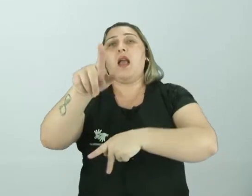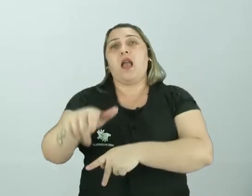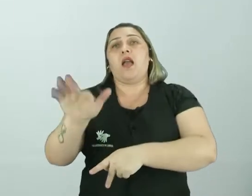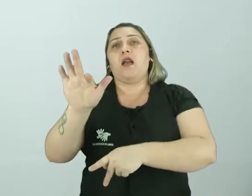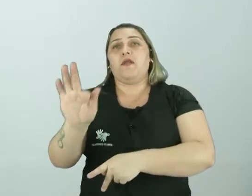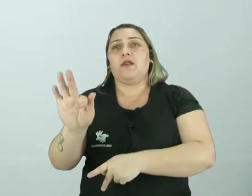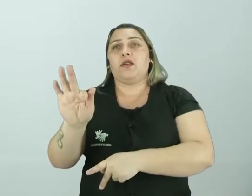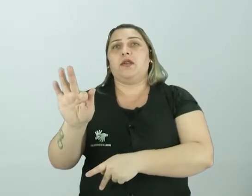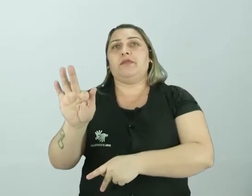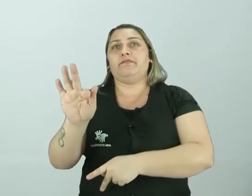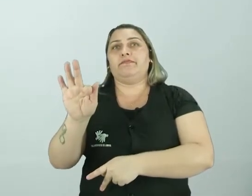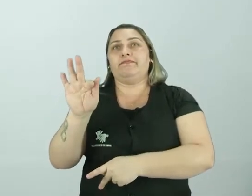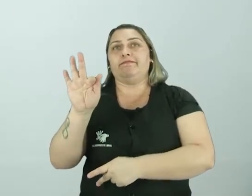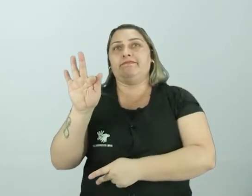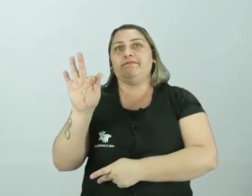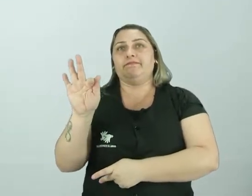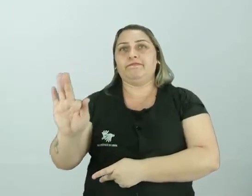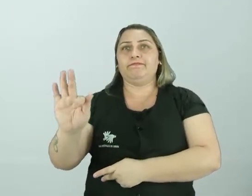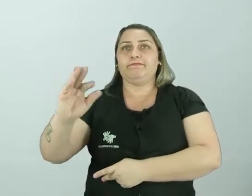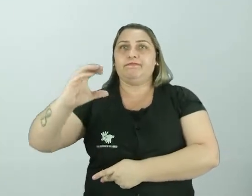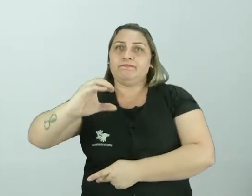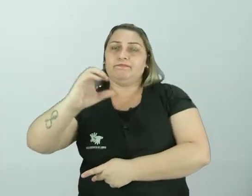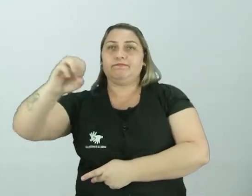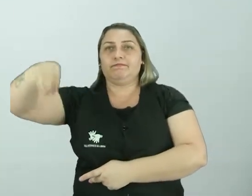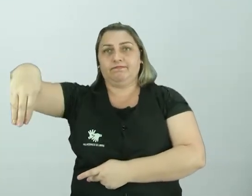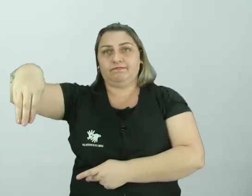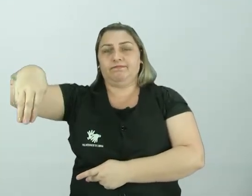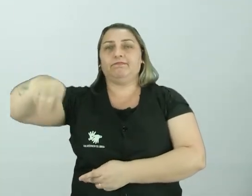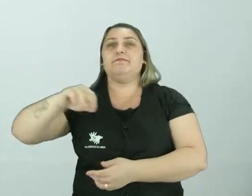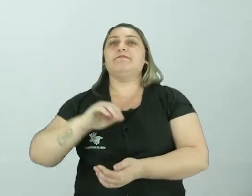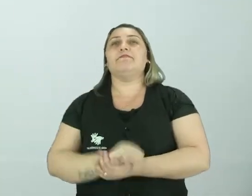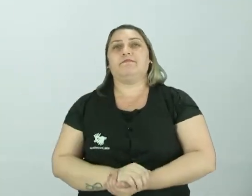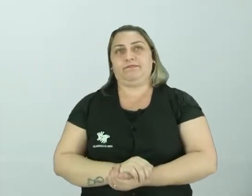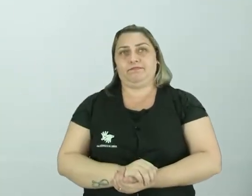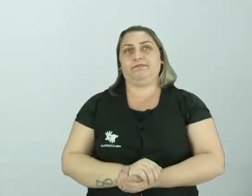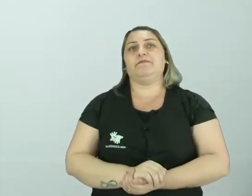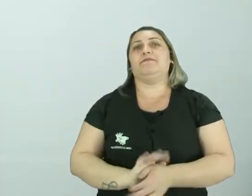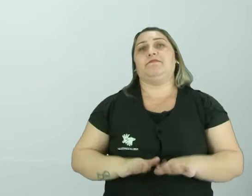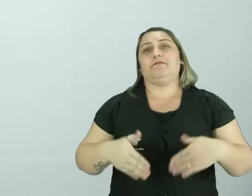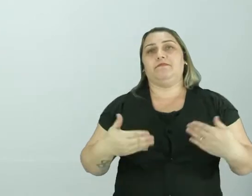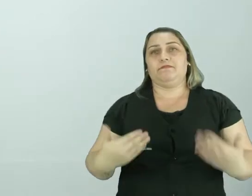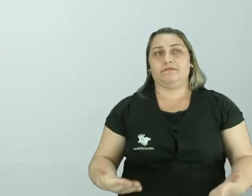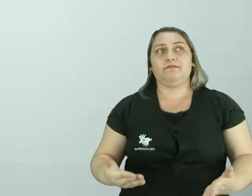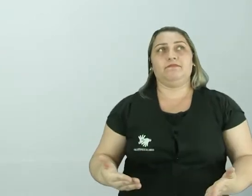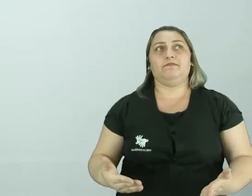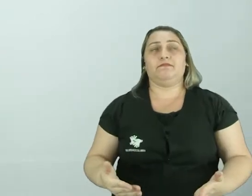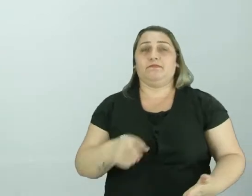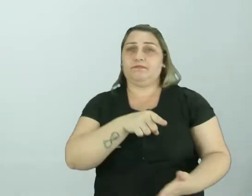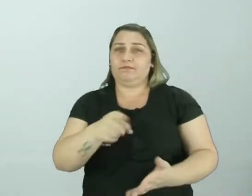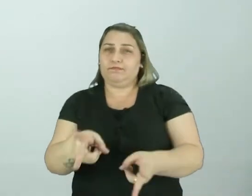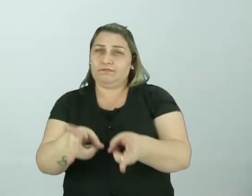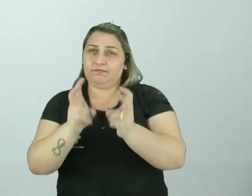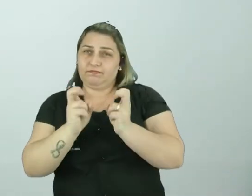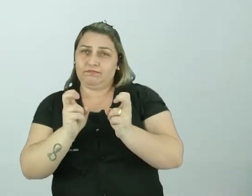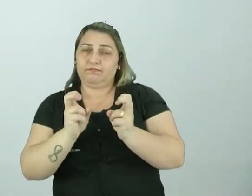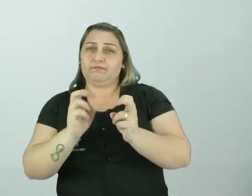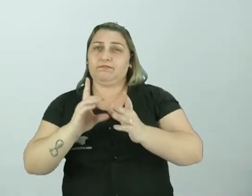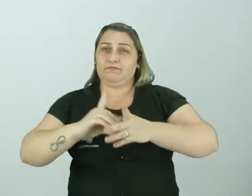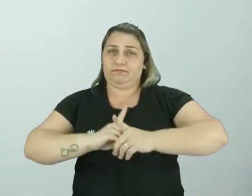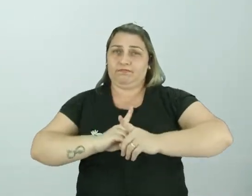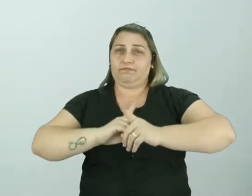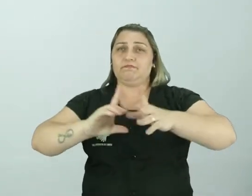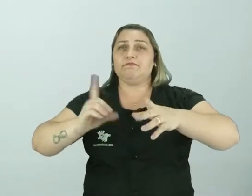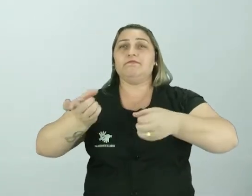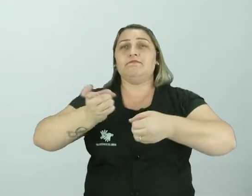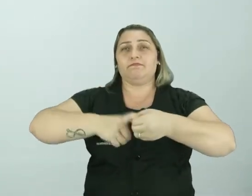vai escolher através das votações, vai ser o Fernando Collor de Mello. Então, para vocês perceberem que a